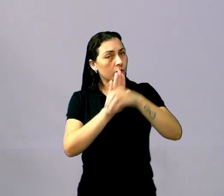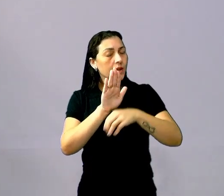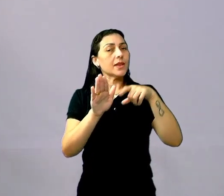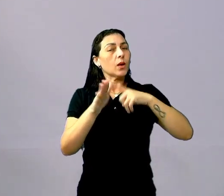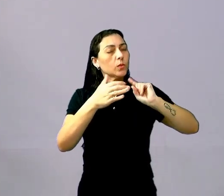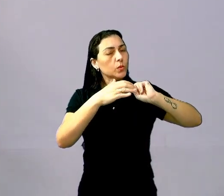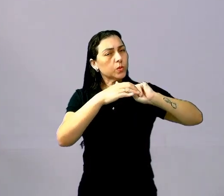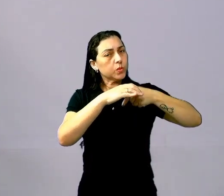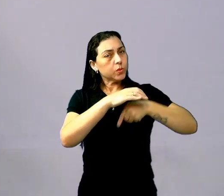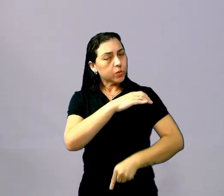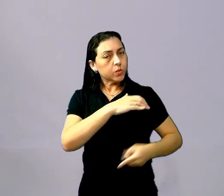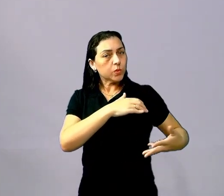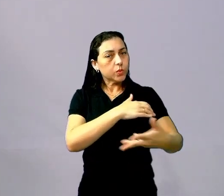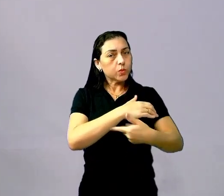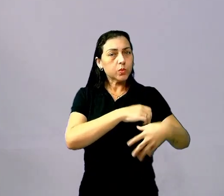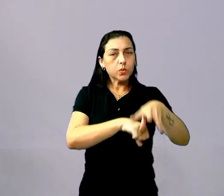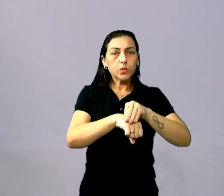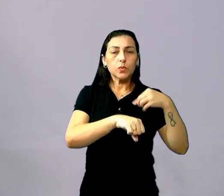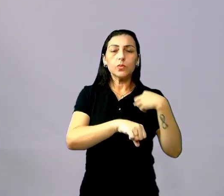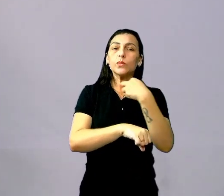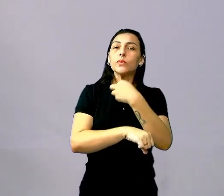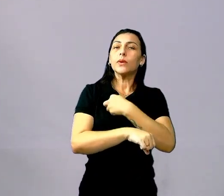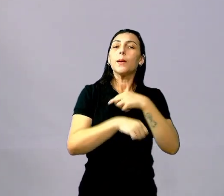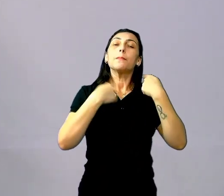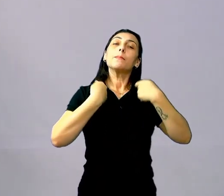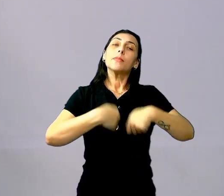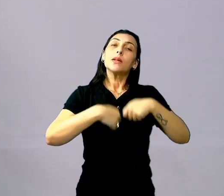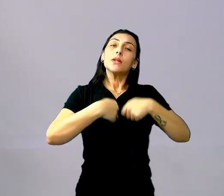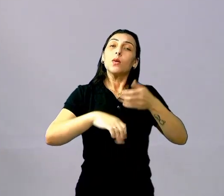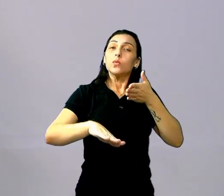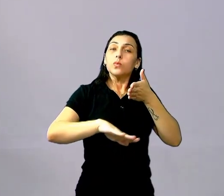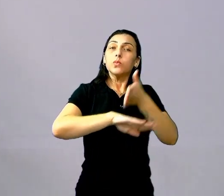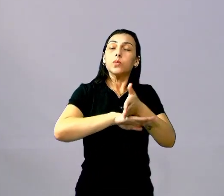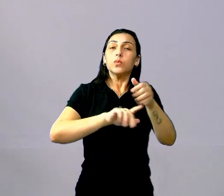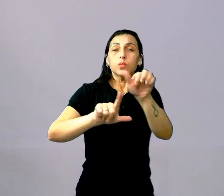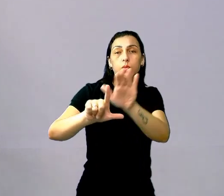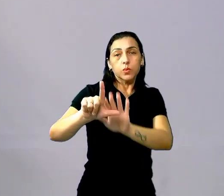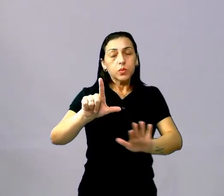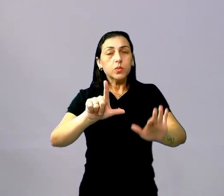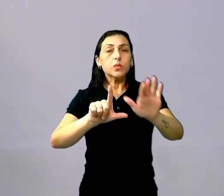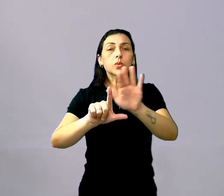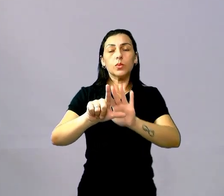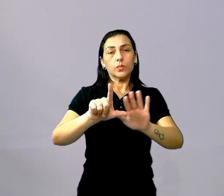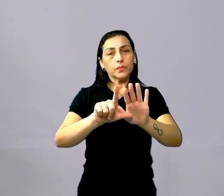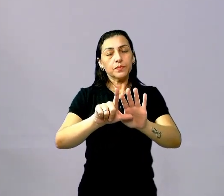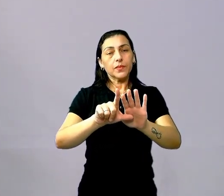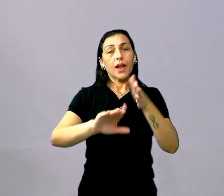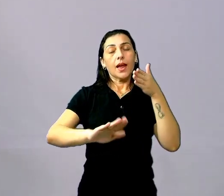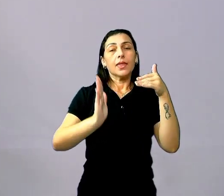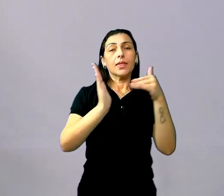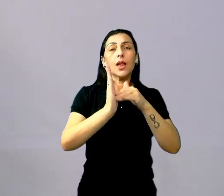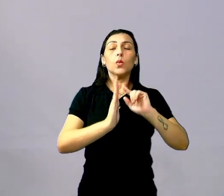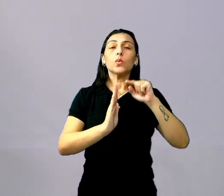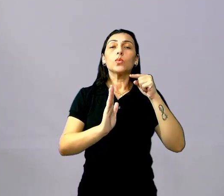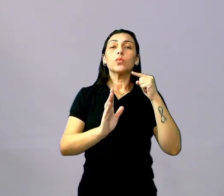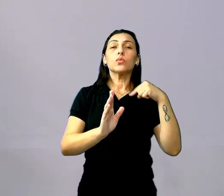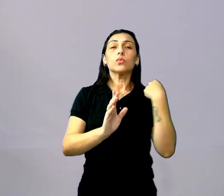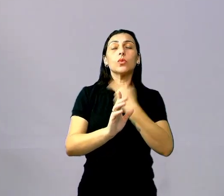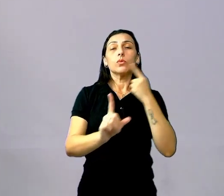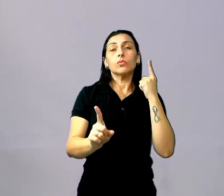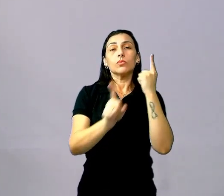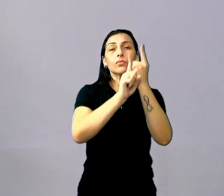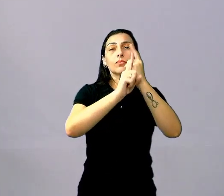lei prática, sendo, portanto, um conceito cuja existência determina a faculdade de aptição, ou